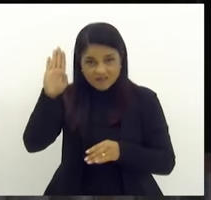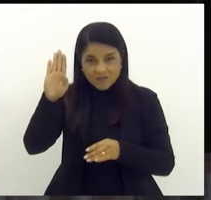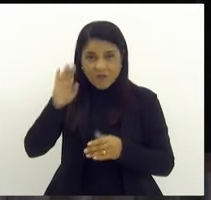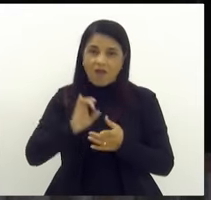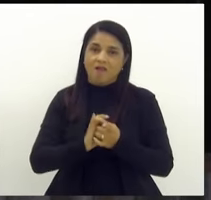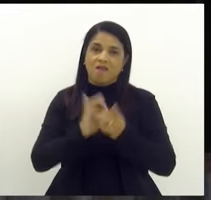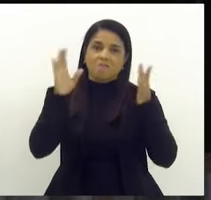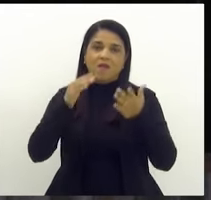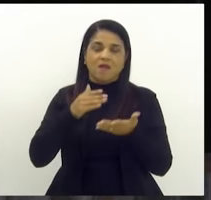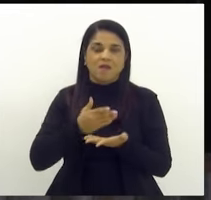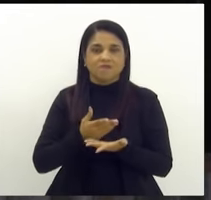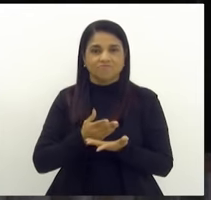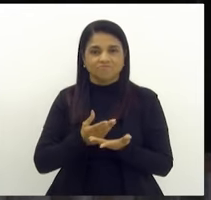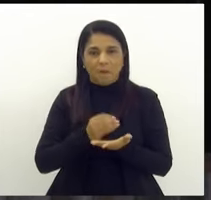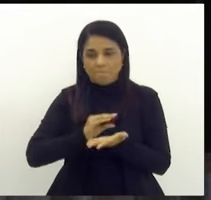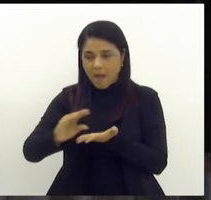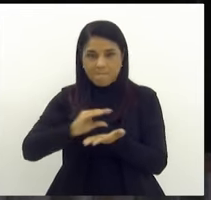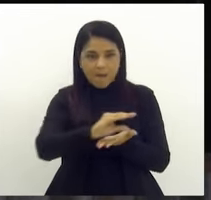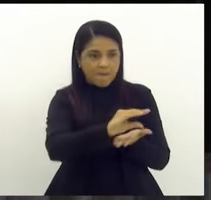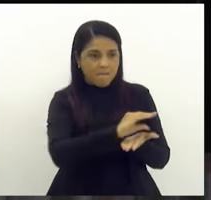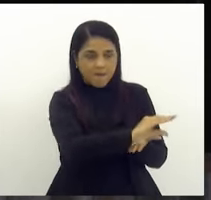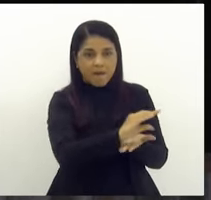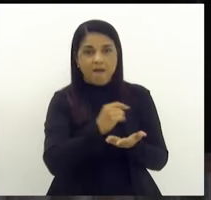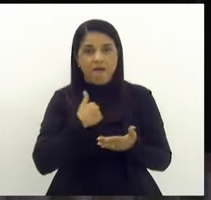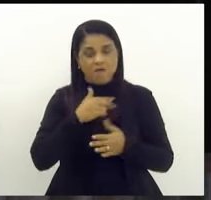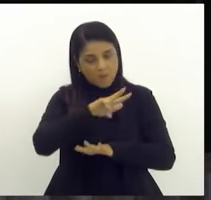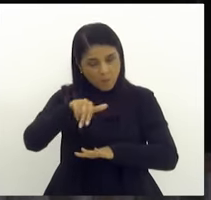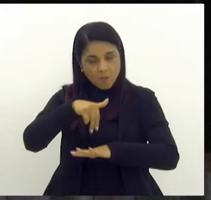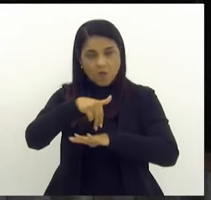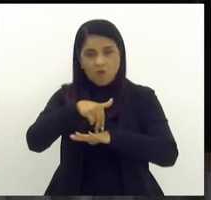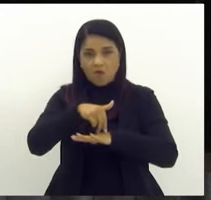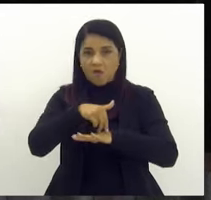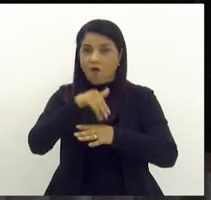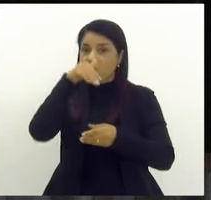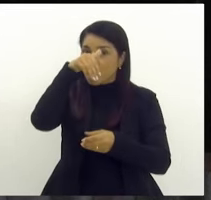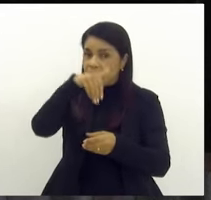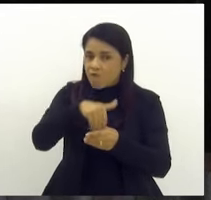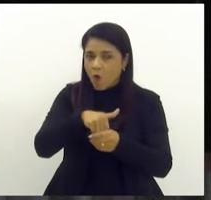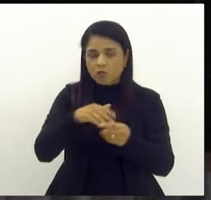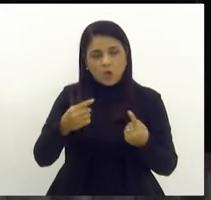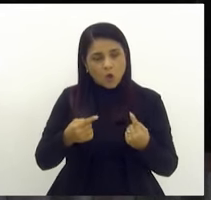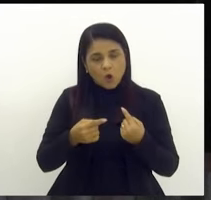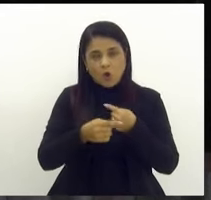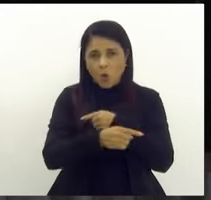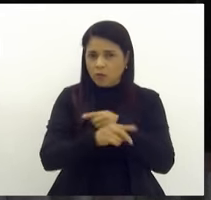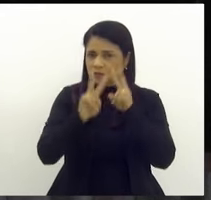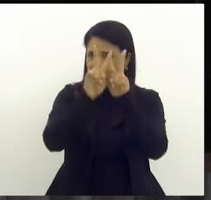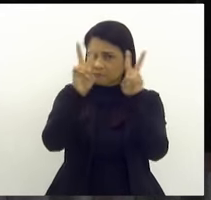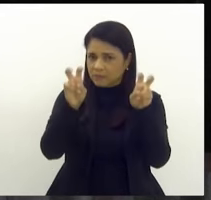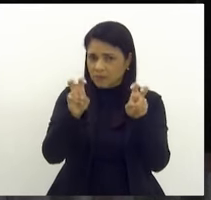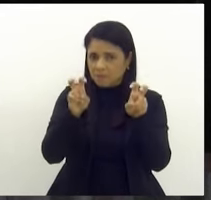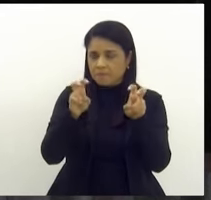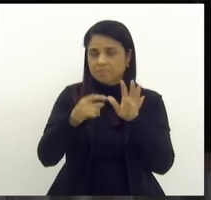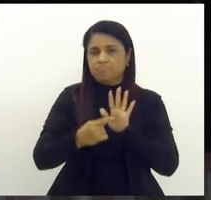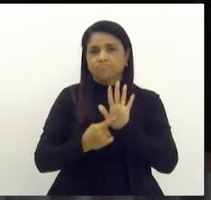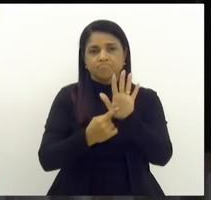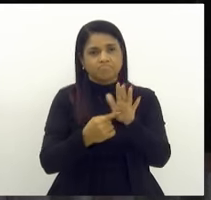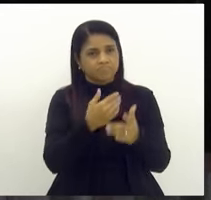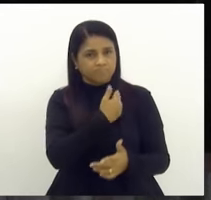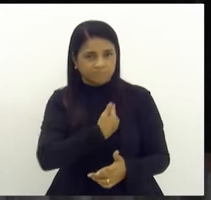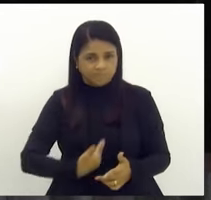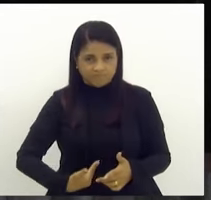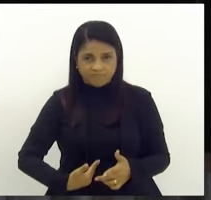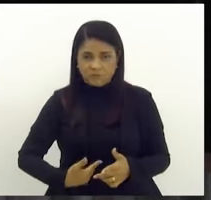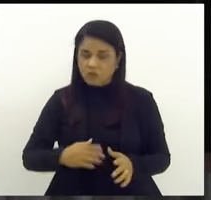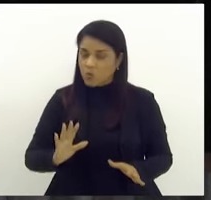então tô me posicionando aqui que eu vou votar claramente contra a maior parte das matérias que foi apresentada pelo governo que são